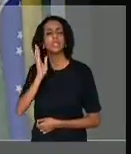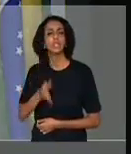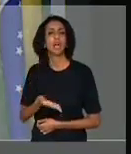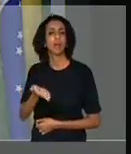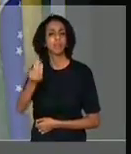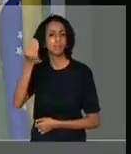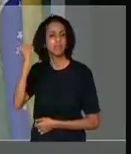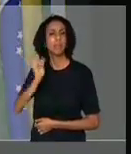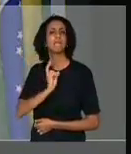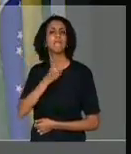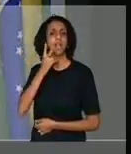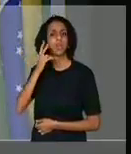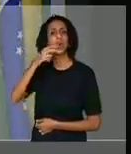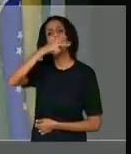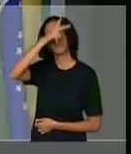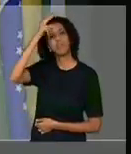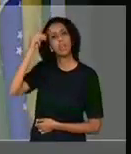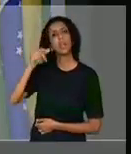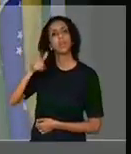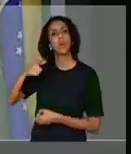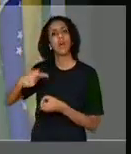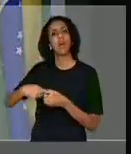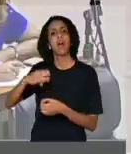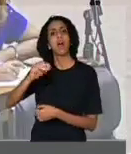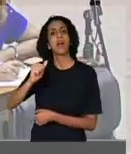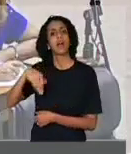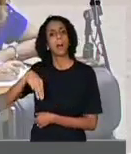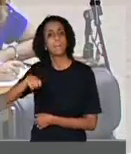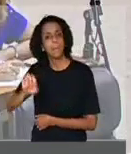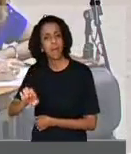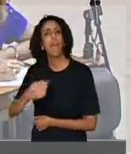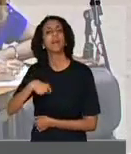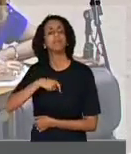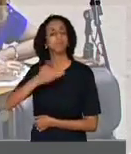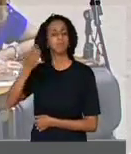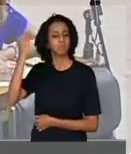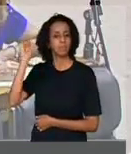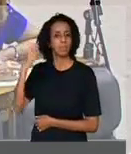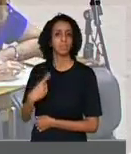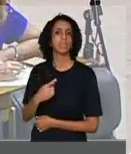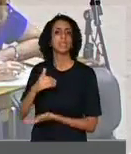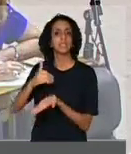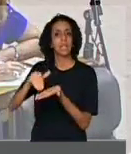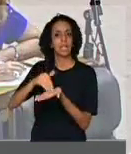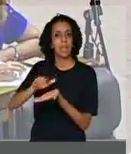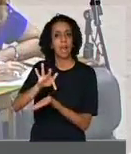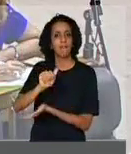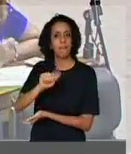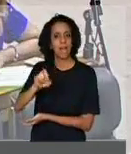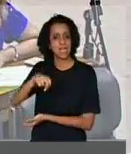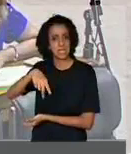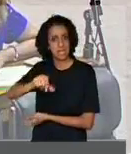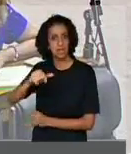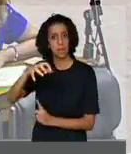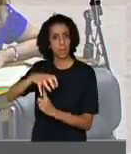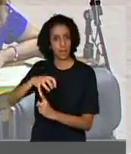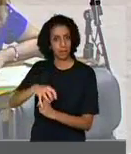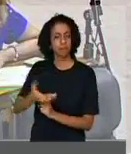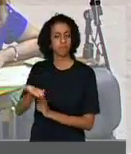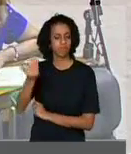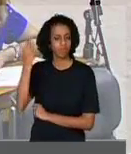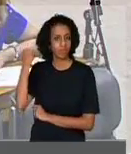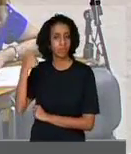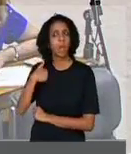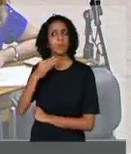sido vereador em Cambé e prefeito do município de Cambé, e de ter sido secretário de Estado da Fazenda do Paraná, do governo